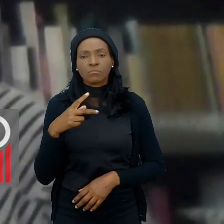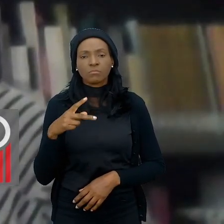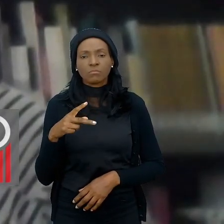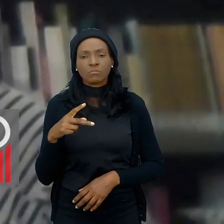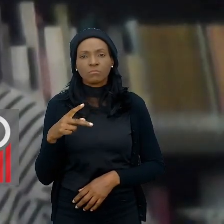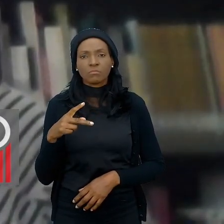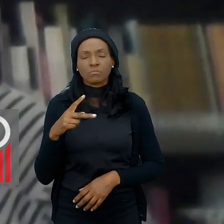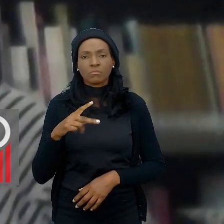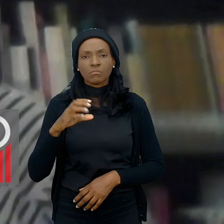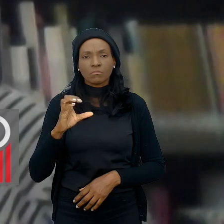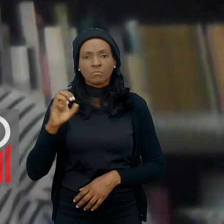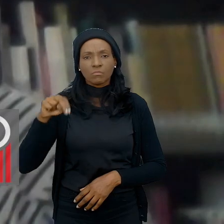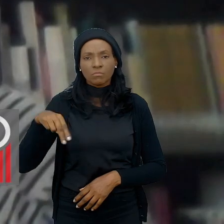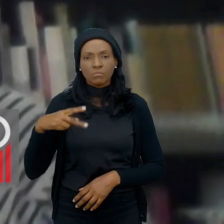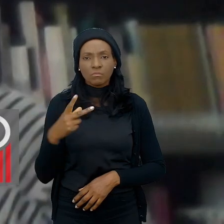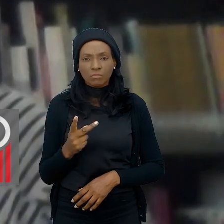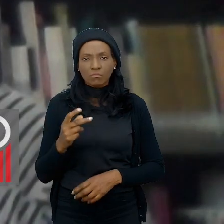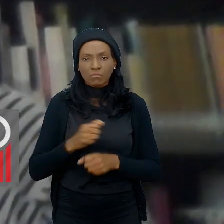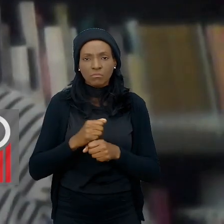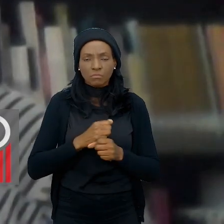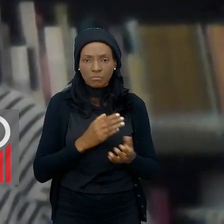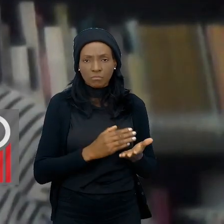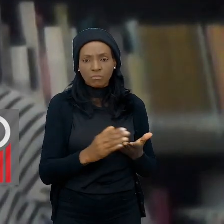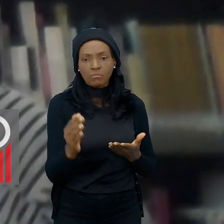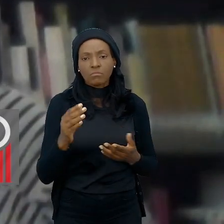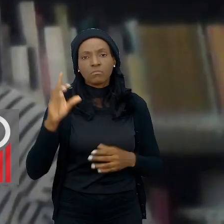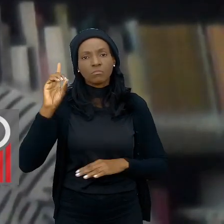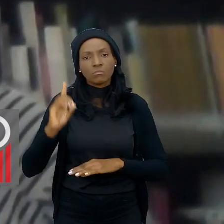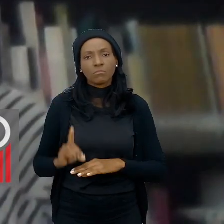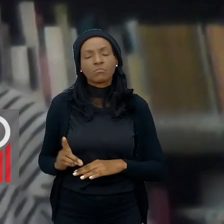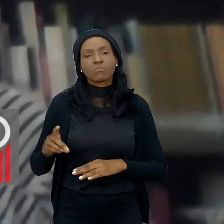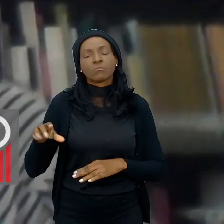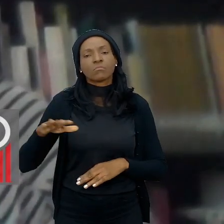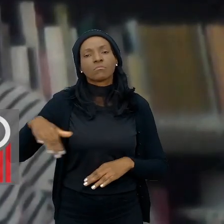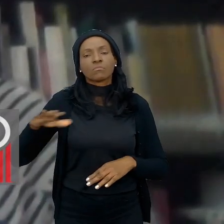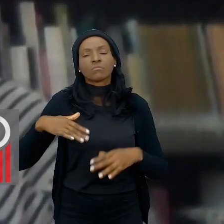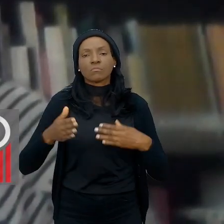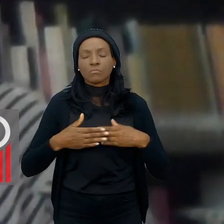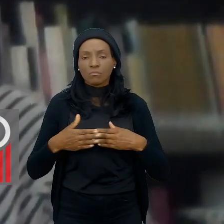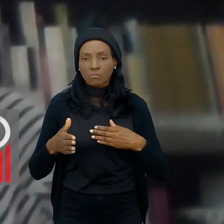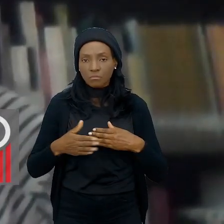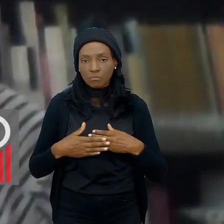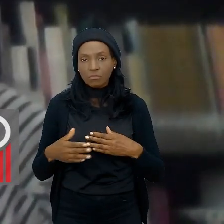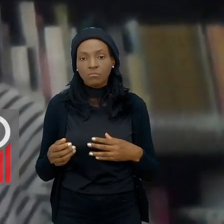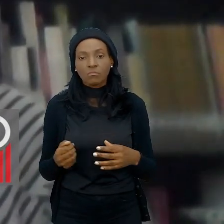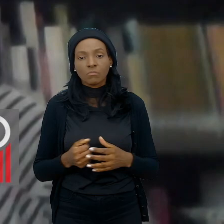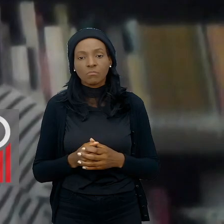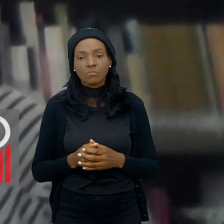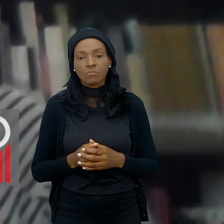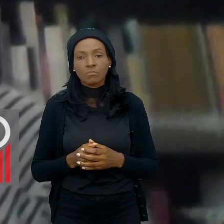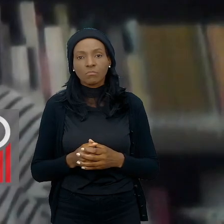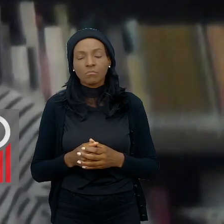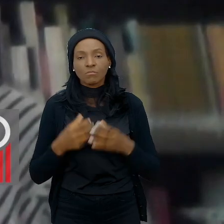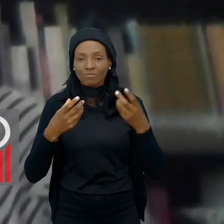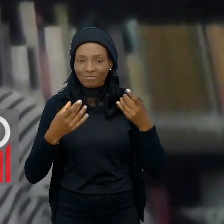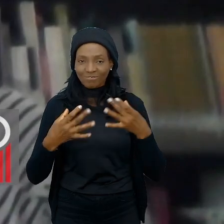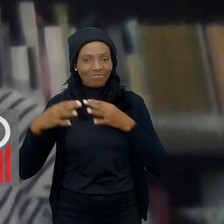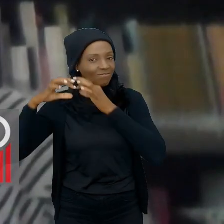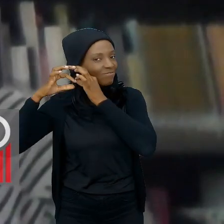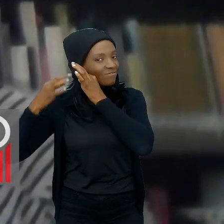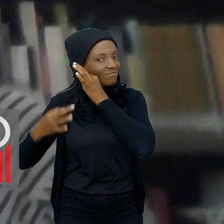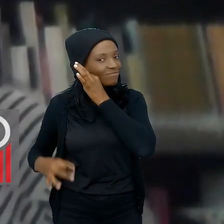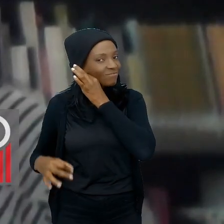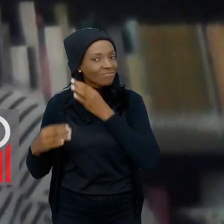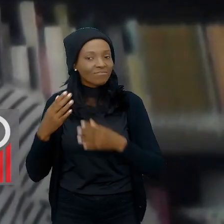anos iniciais, na diretoria de Ribeirão Preto. Vou fazer minha audiodescrição. Estou